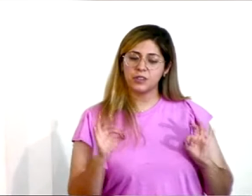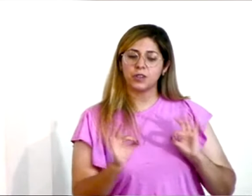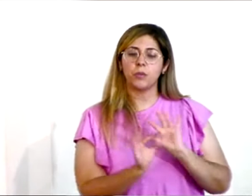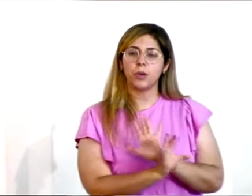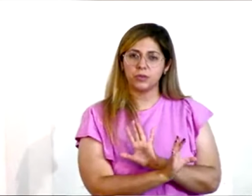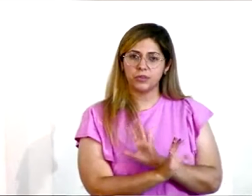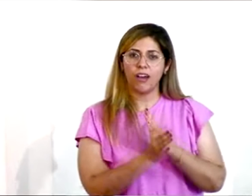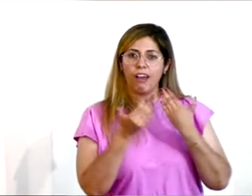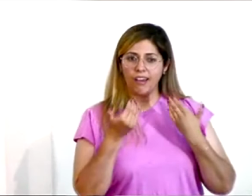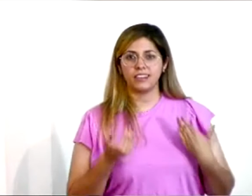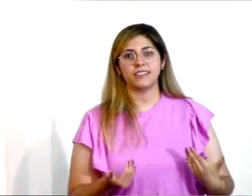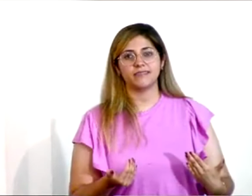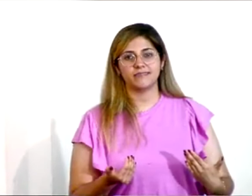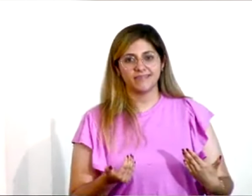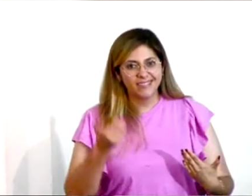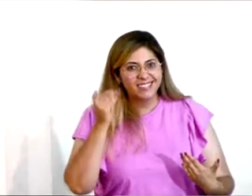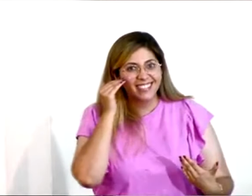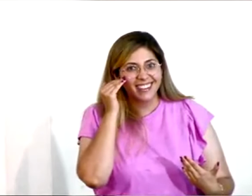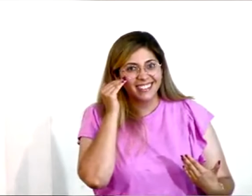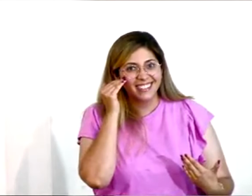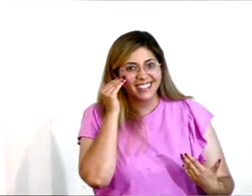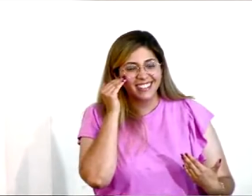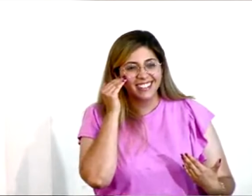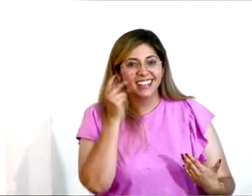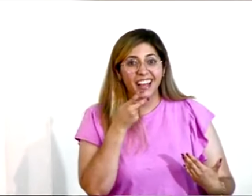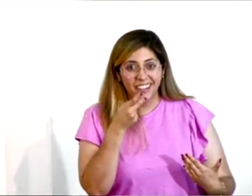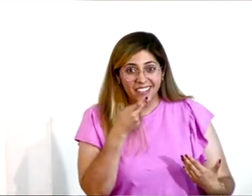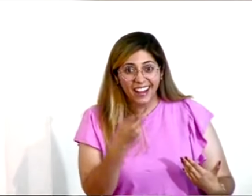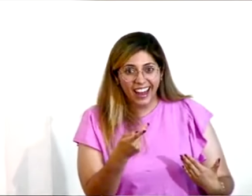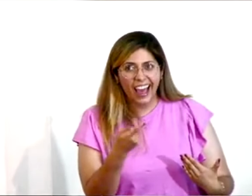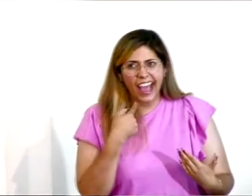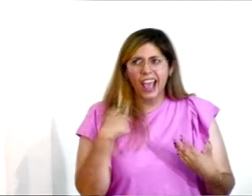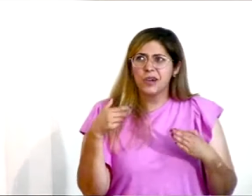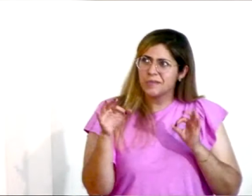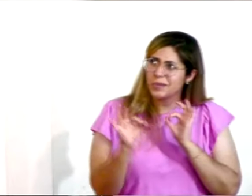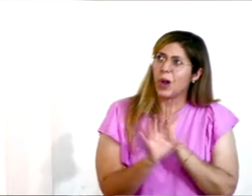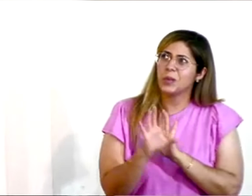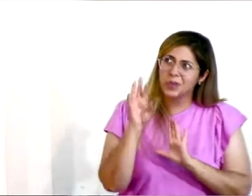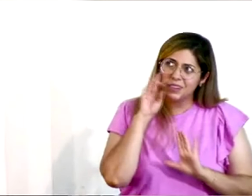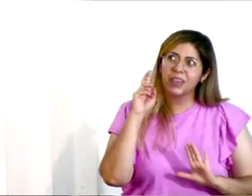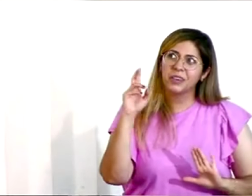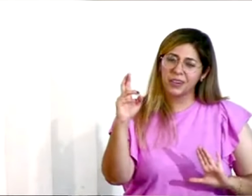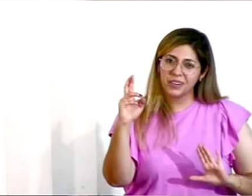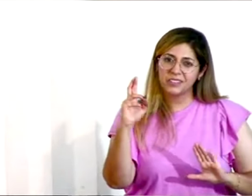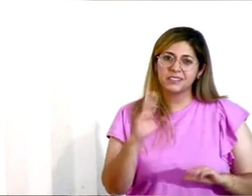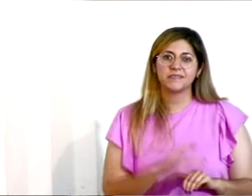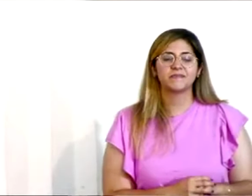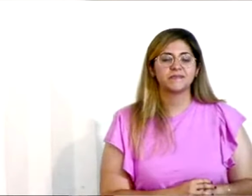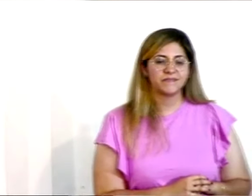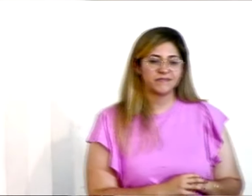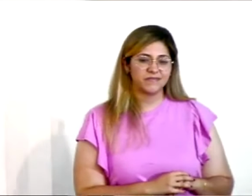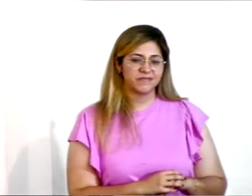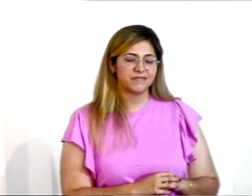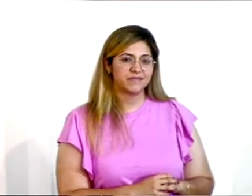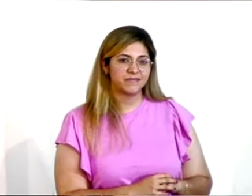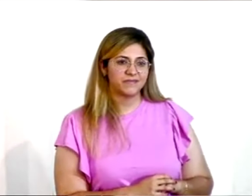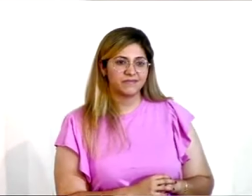Se porventura você ouvir de novo essa palavra tão meiga, tão suave, tão